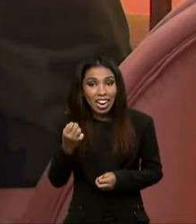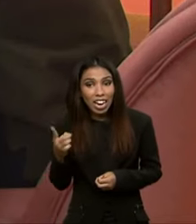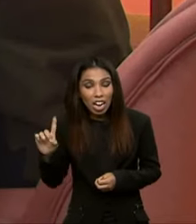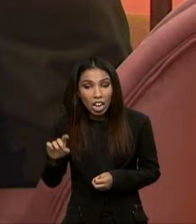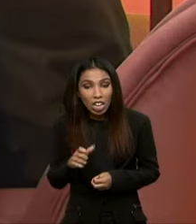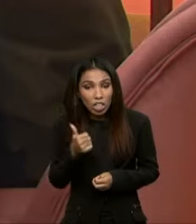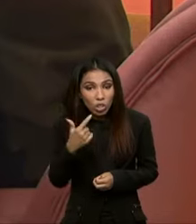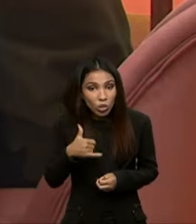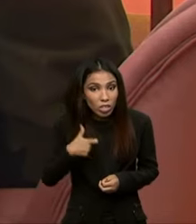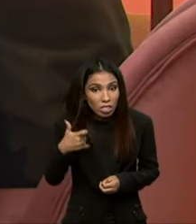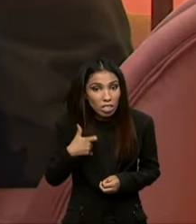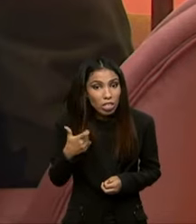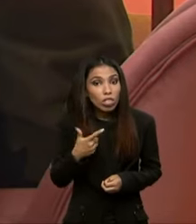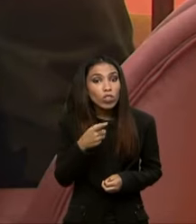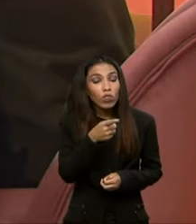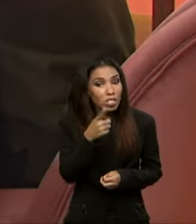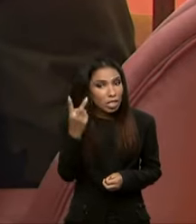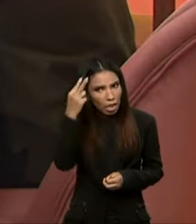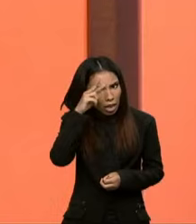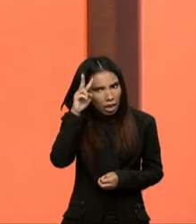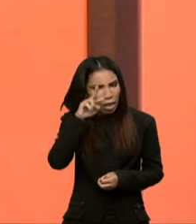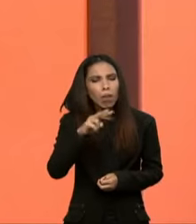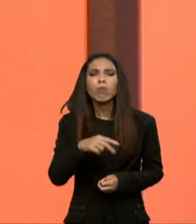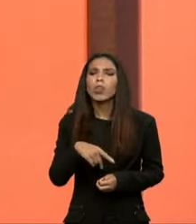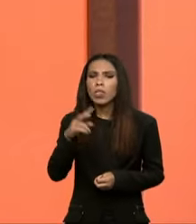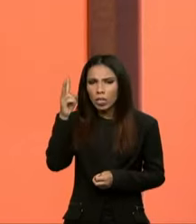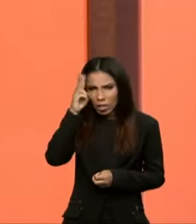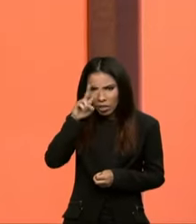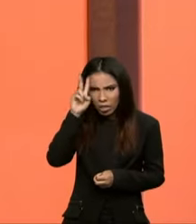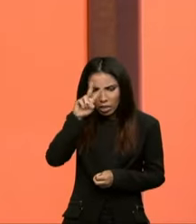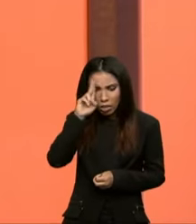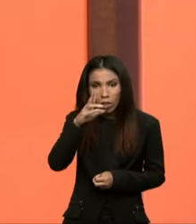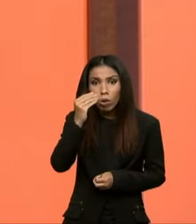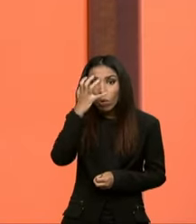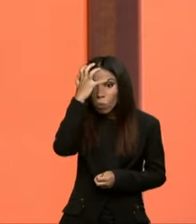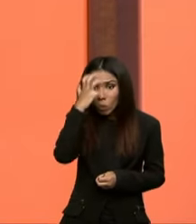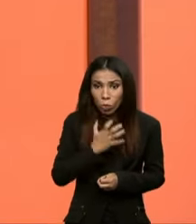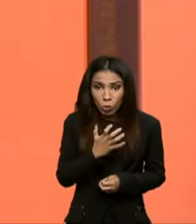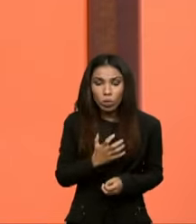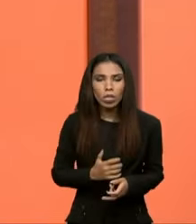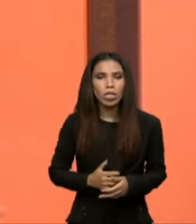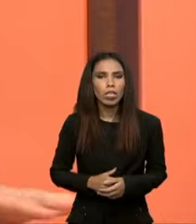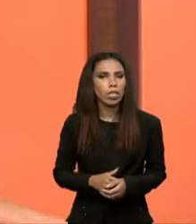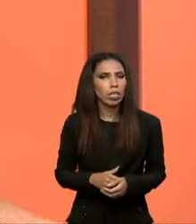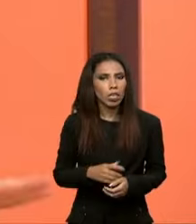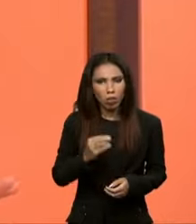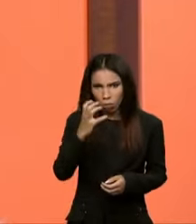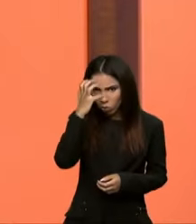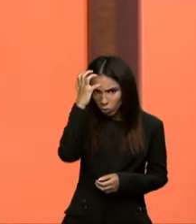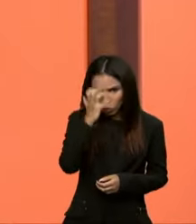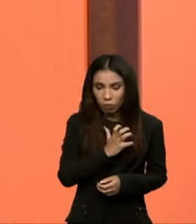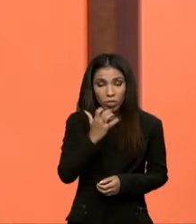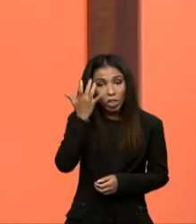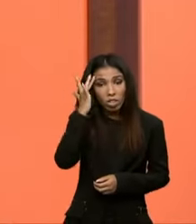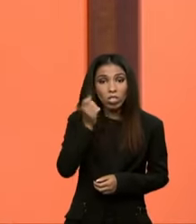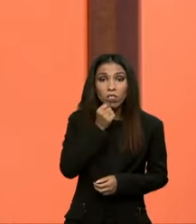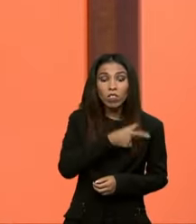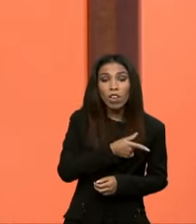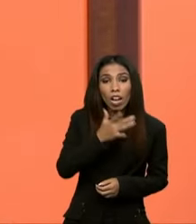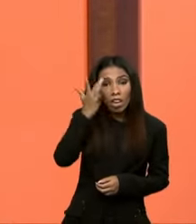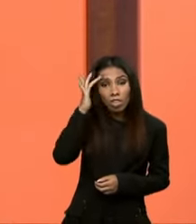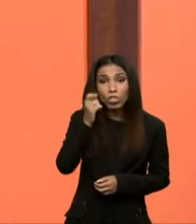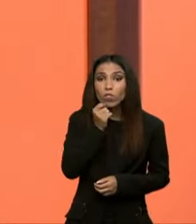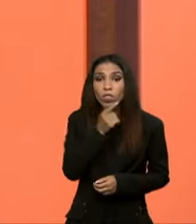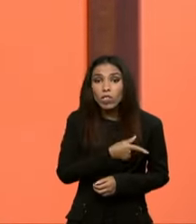Você tinha 12? Você lembra disso? Como é que foi? Eu lembro disso. Eu levei super a sério. Caramba! Eu levei tão a sério e ela achou engraçado. Eles acharam muito